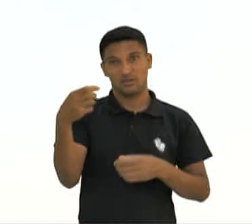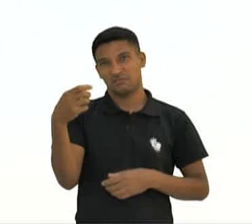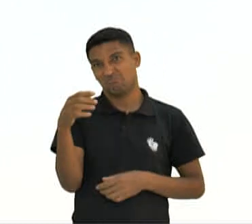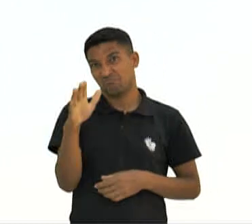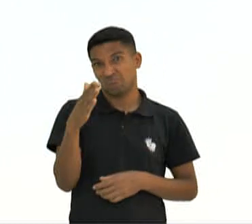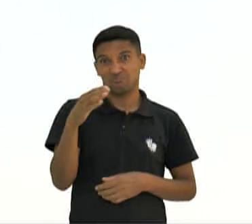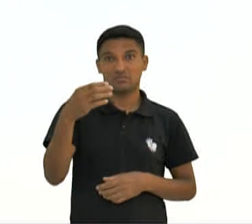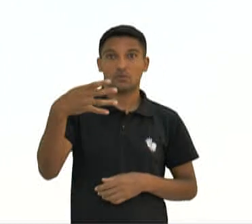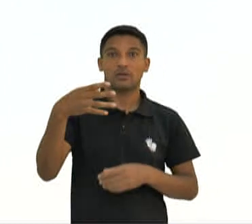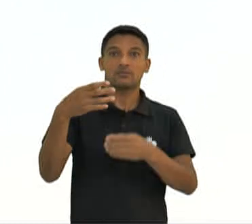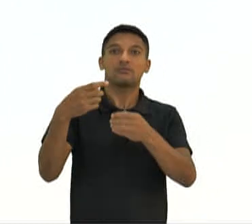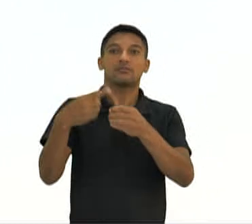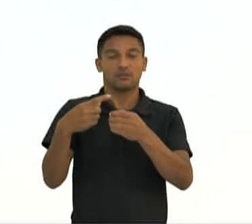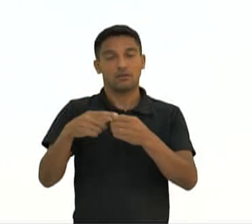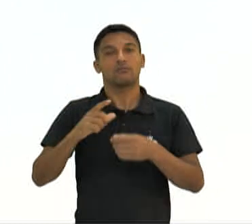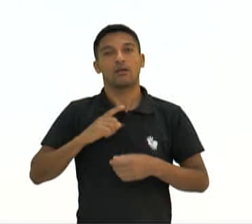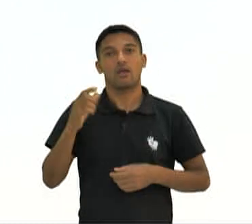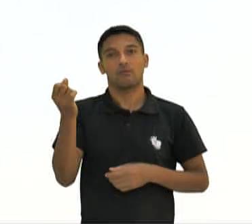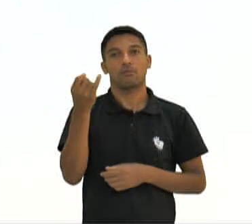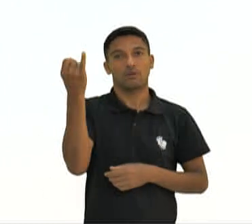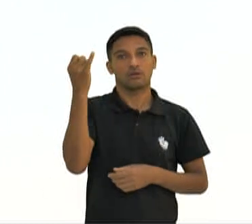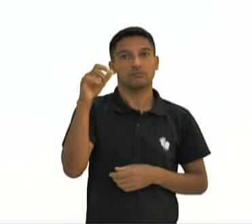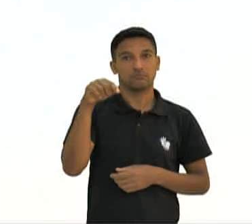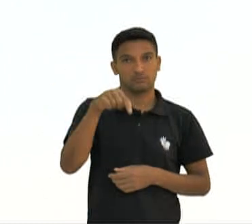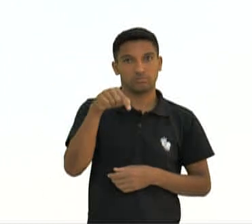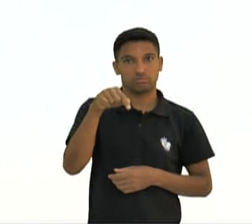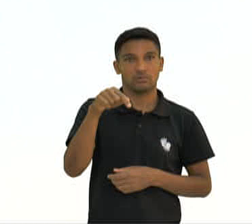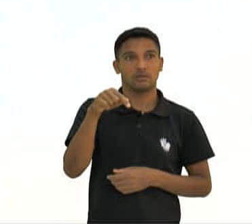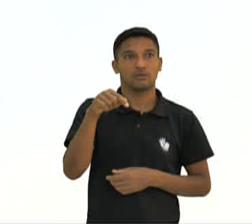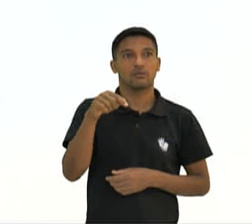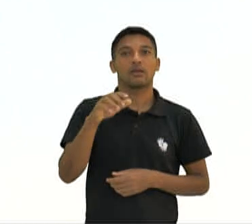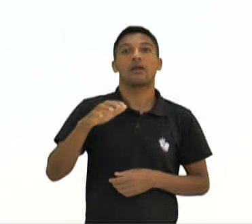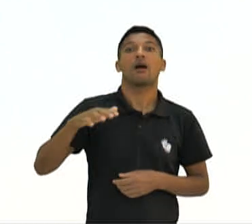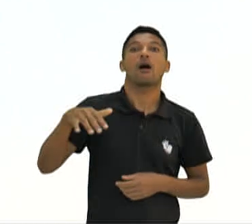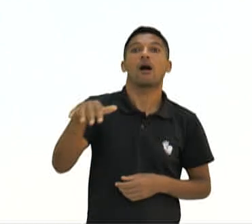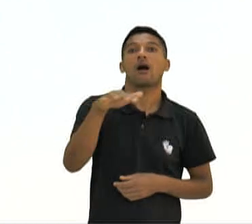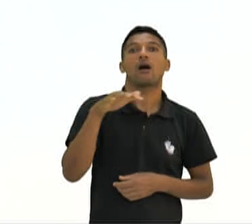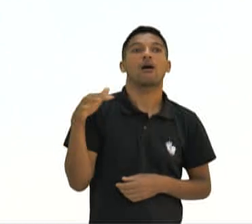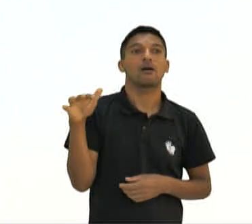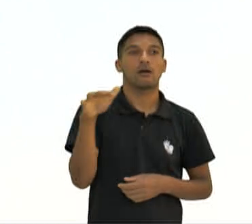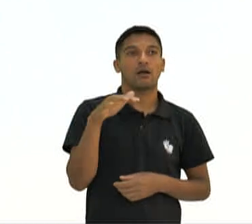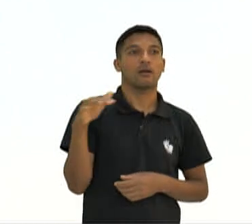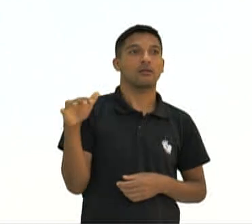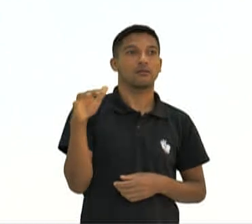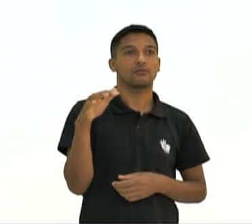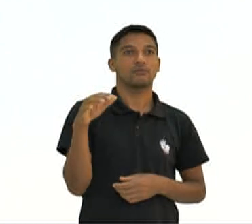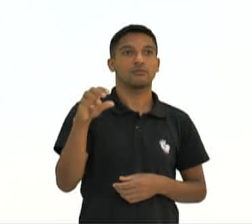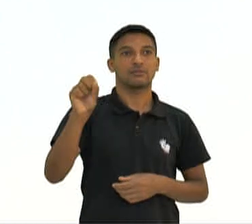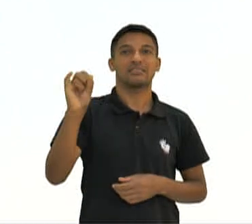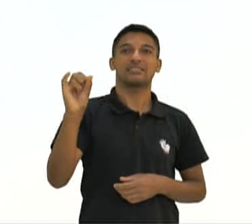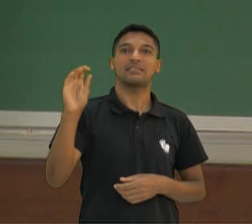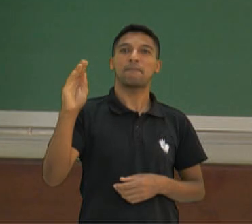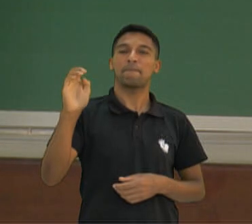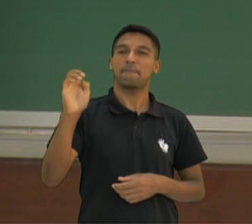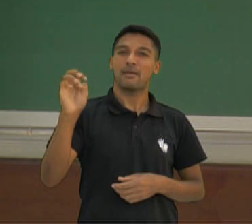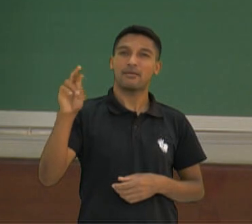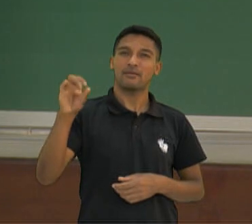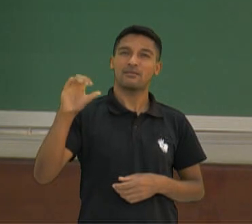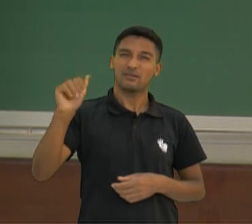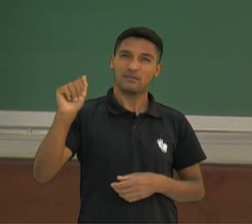região. É composta a região pela Sibéria, né? Baixa densidade demográfica, lugar congelado.